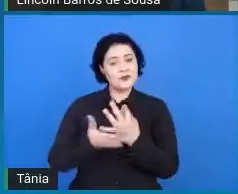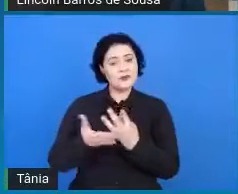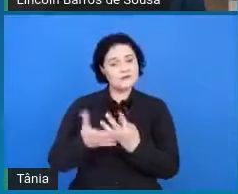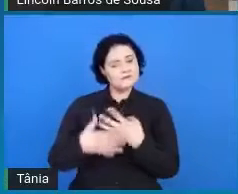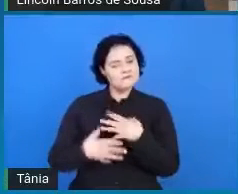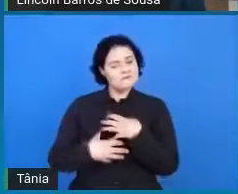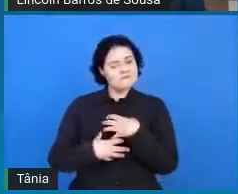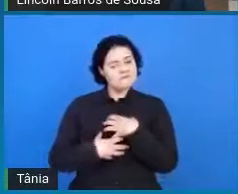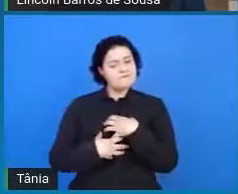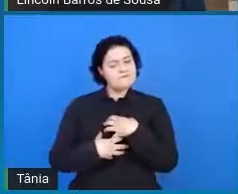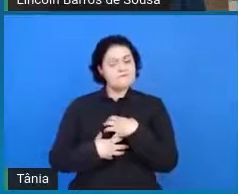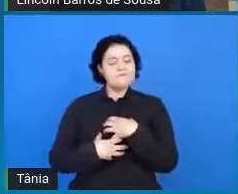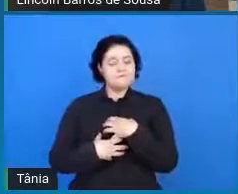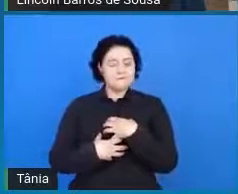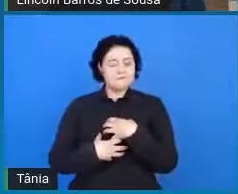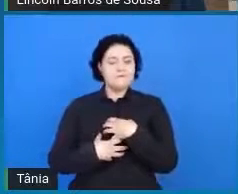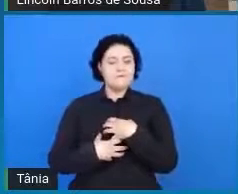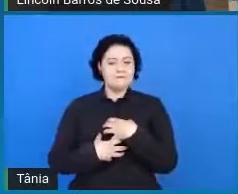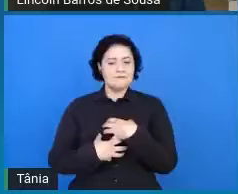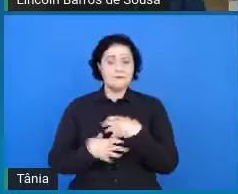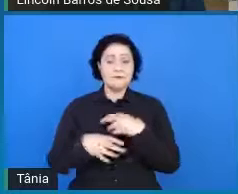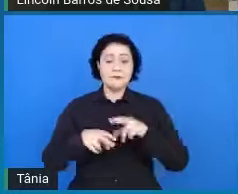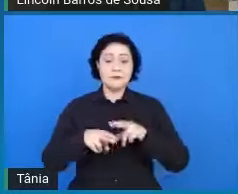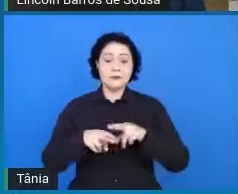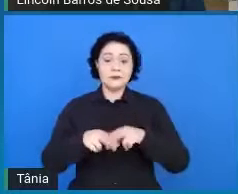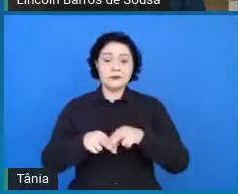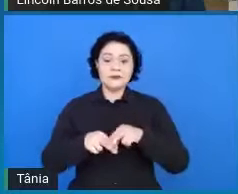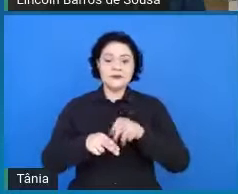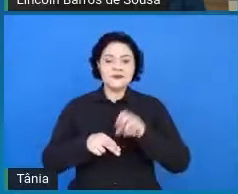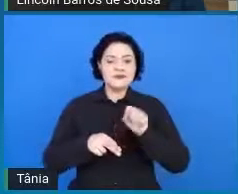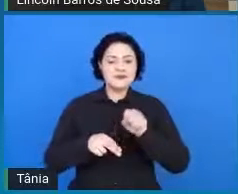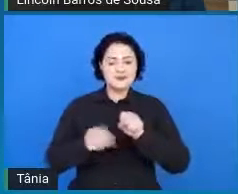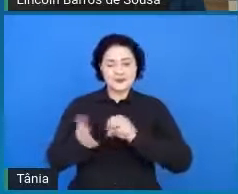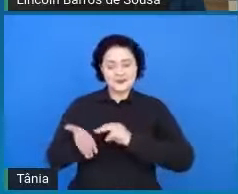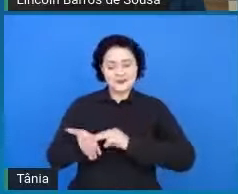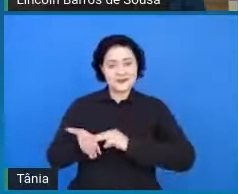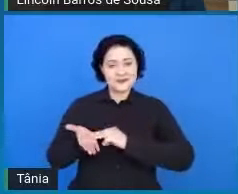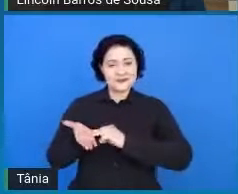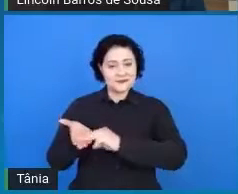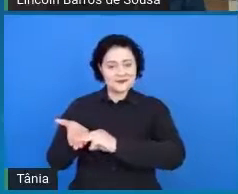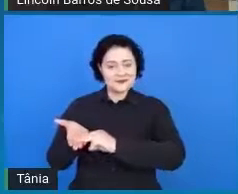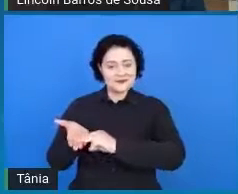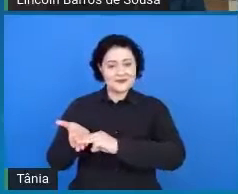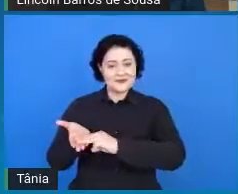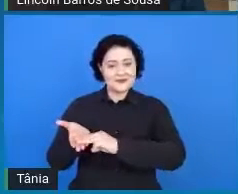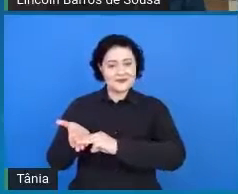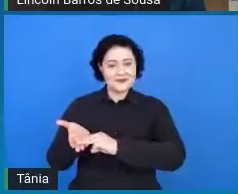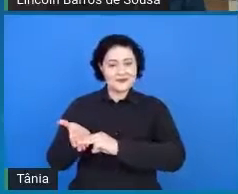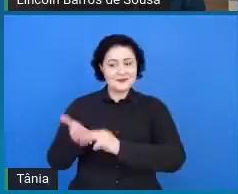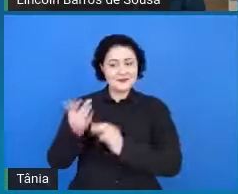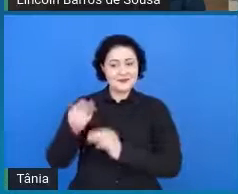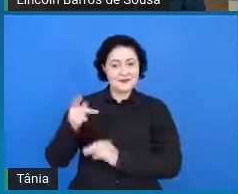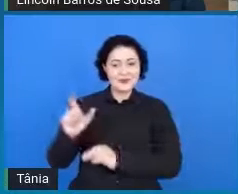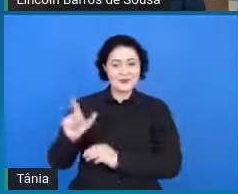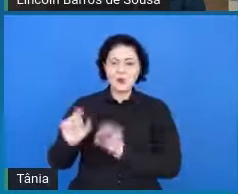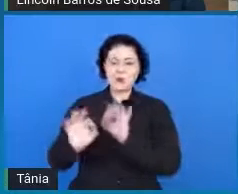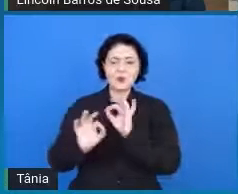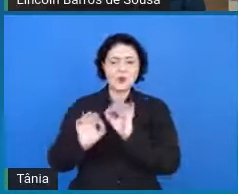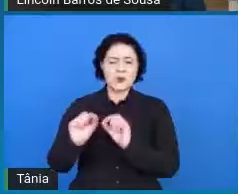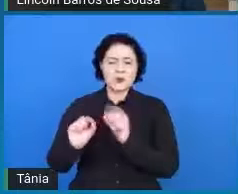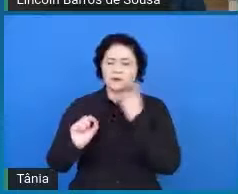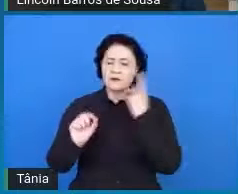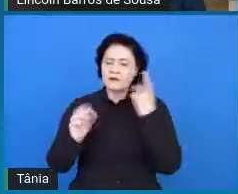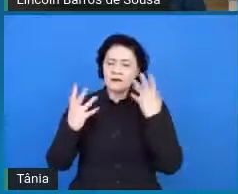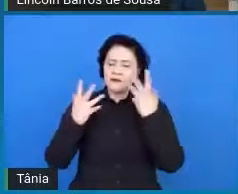tocou profundamente então passamos uma mensagem a ele dizendo da riqueza e